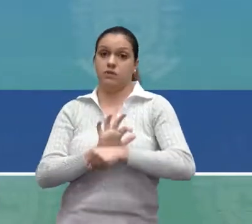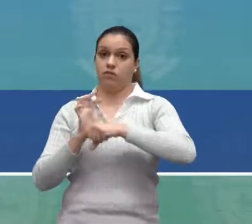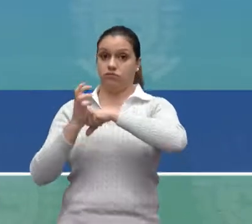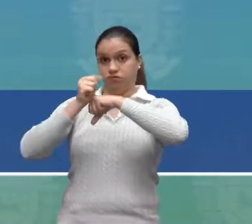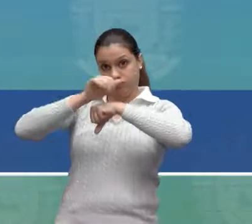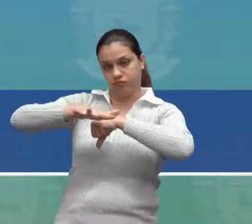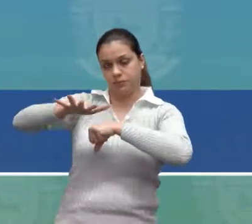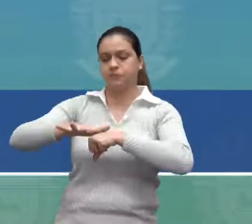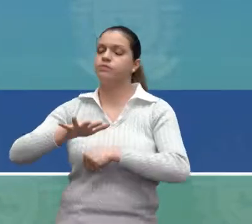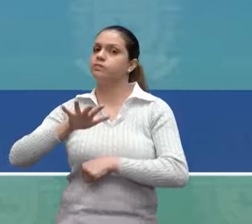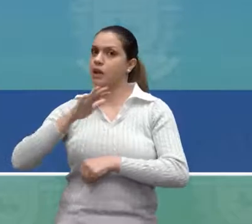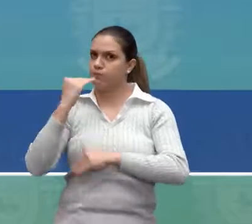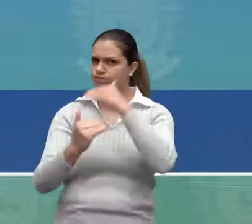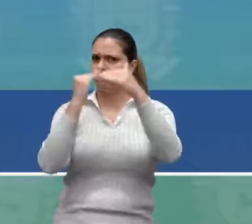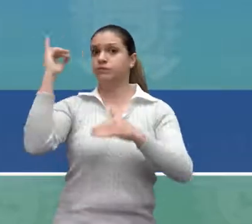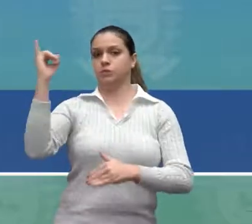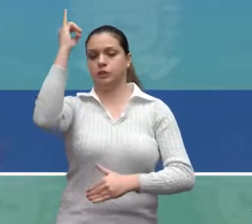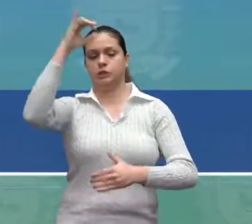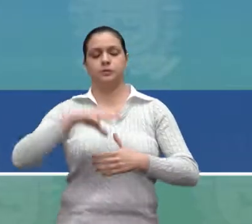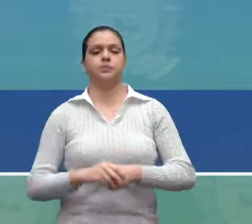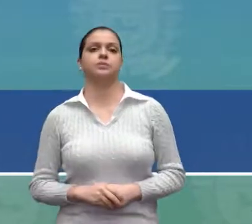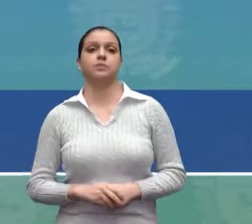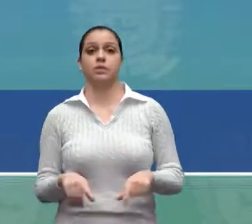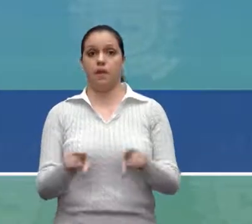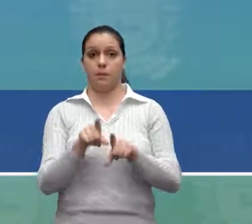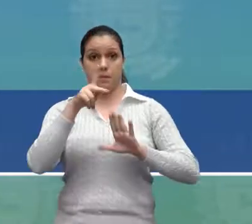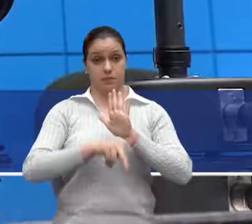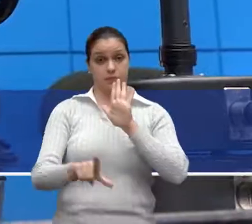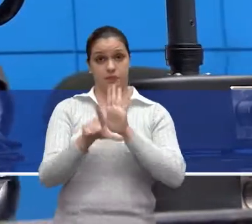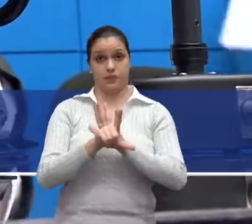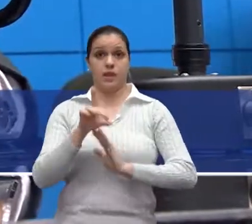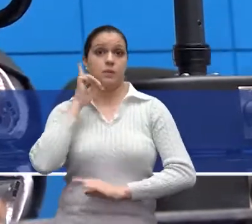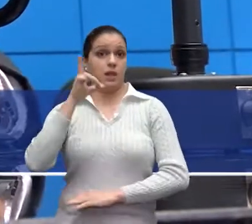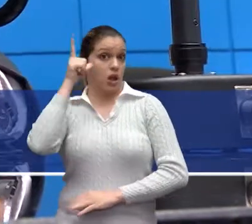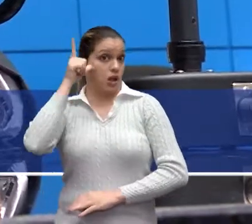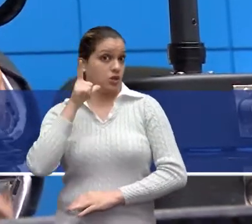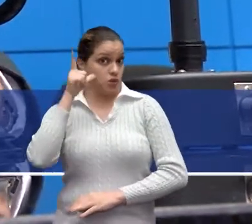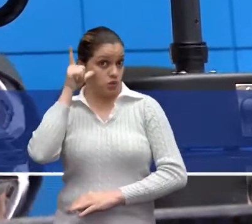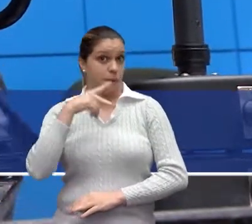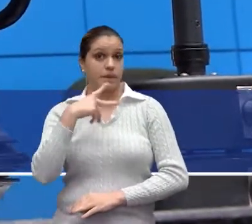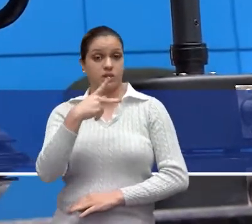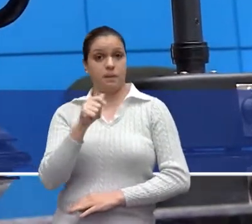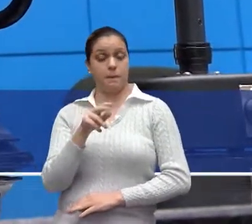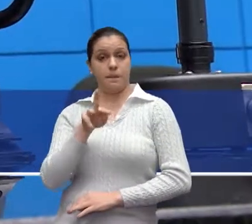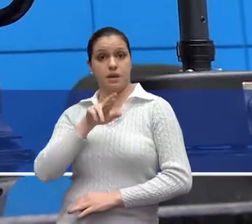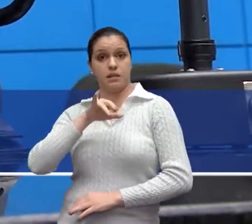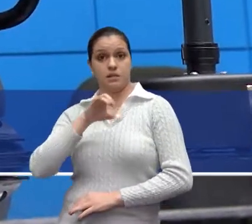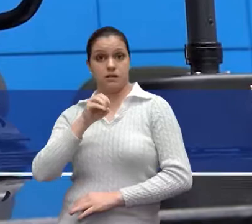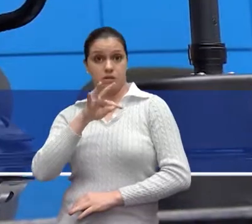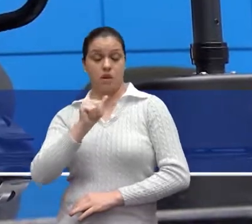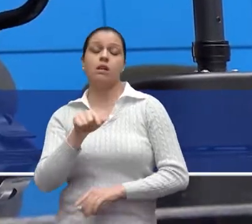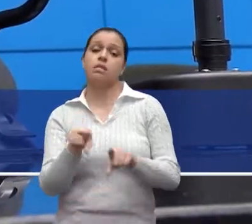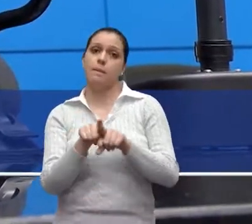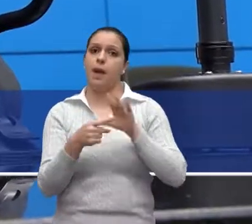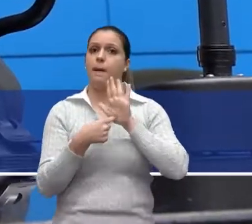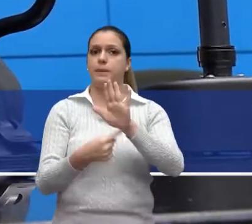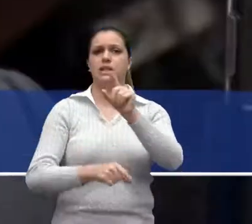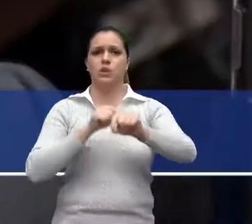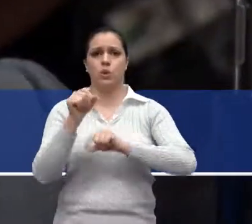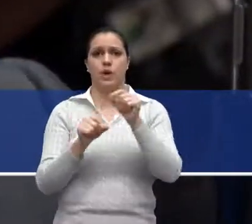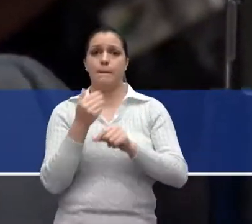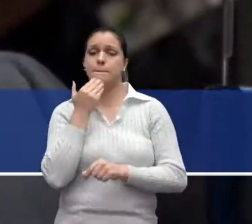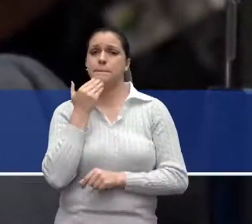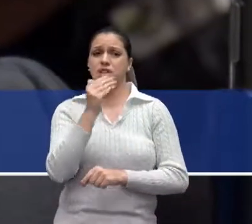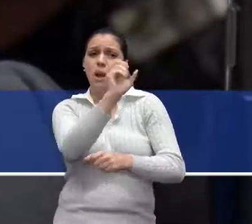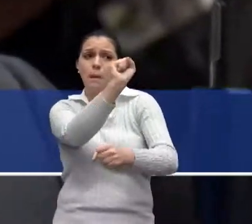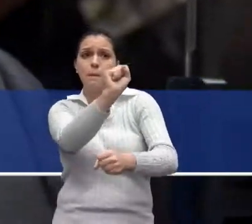aí o coronavírus. Então, acho que é um avanço muito importante. Na ocasião, o projeto de lei do deputado Lídio Lopes, do Patriota,